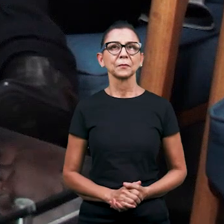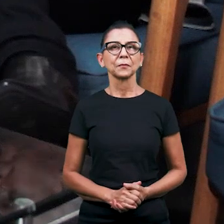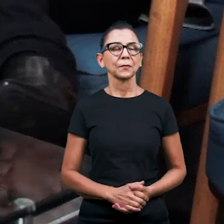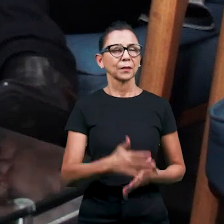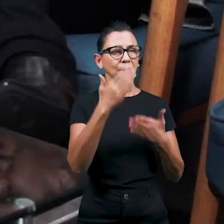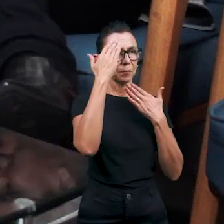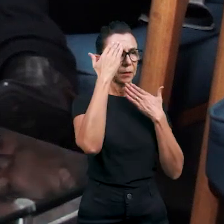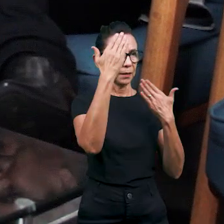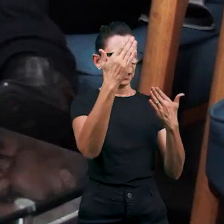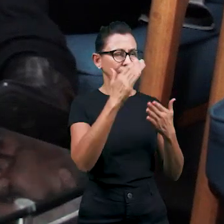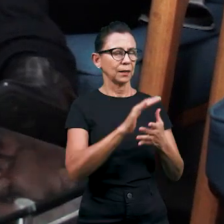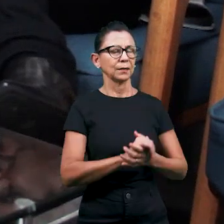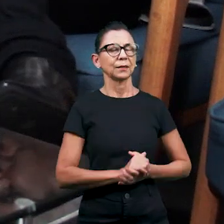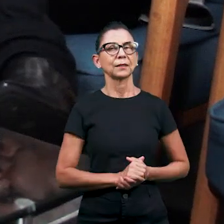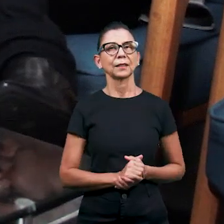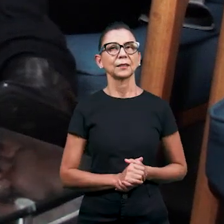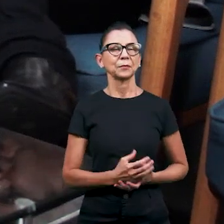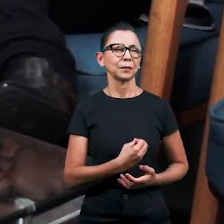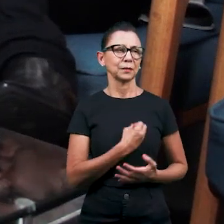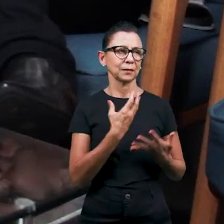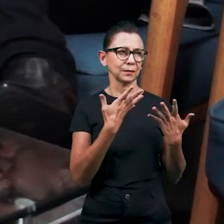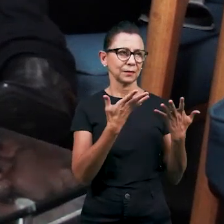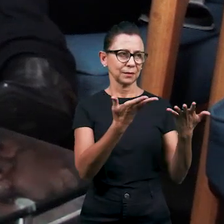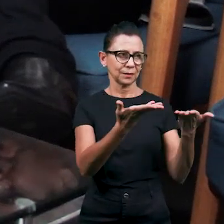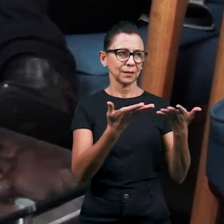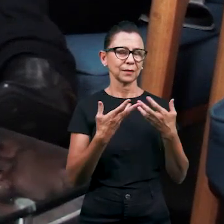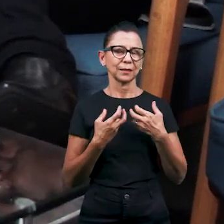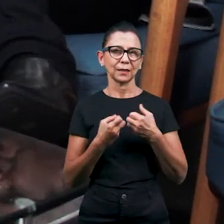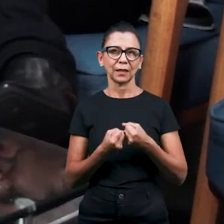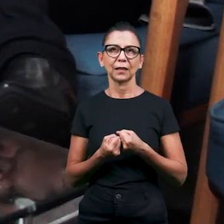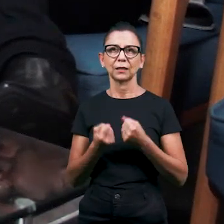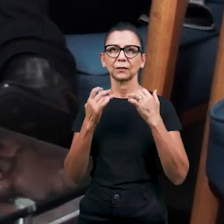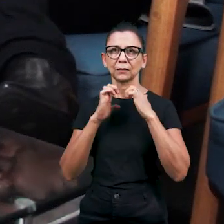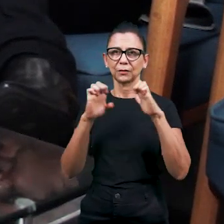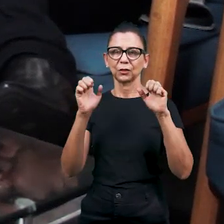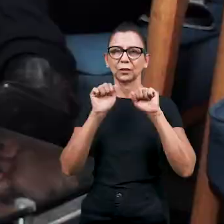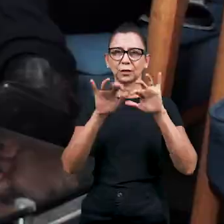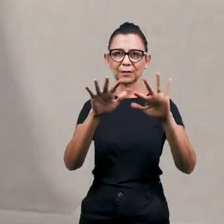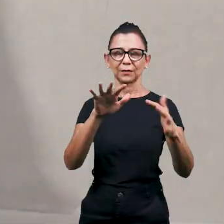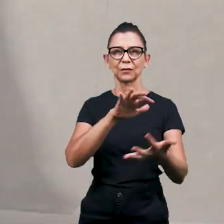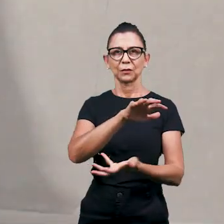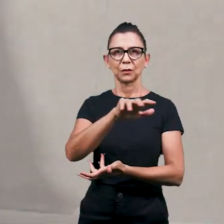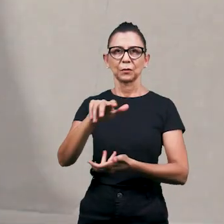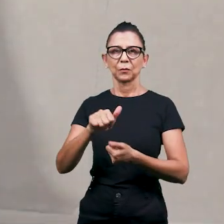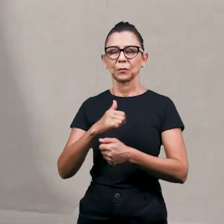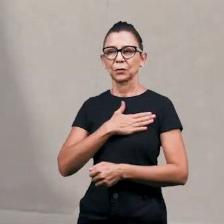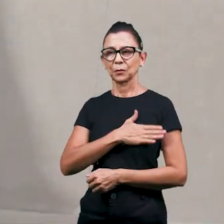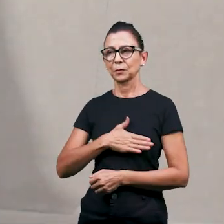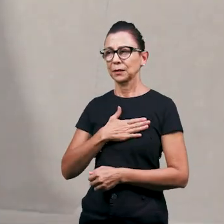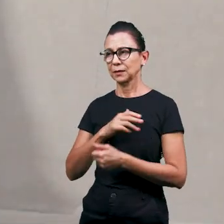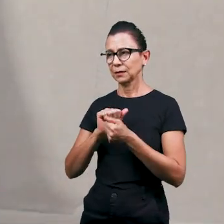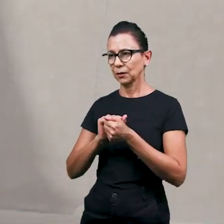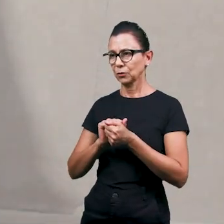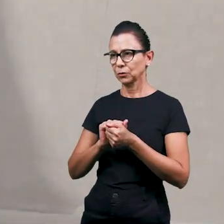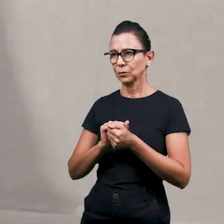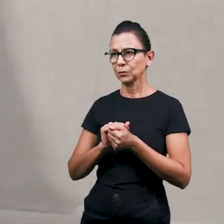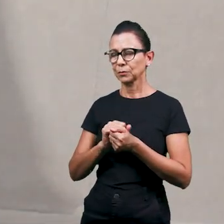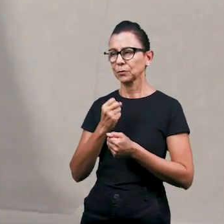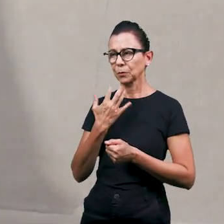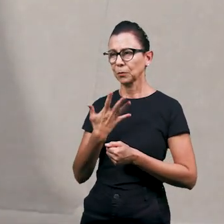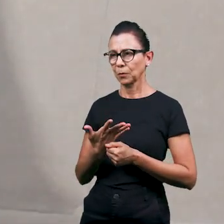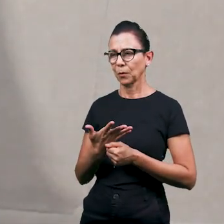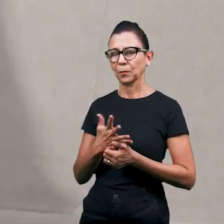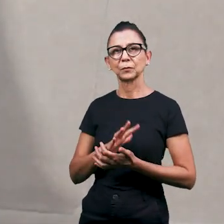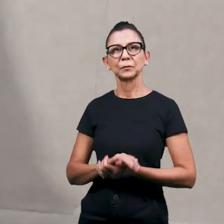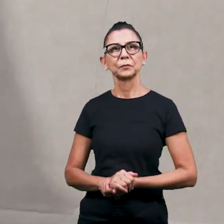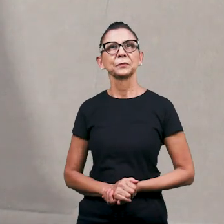aqui falar sobre o Evangelho Sem Fronteiras. Josias, é sempre um prazer estar contigo, é sempre um grande companheiro, e a todos os irmãos,